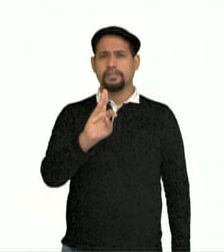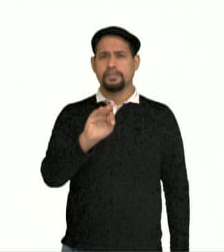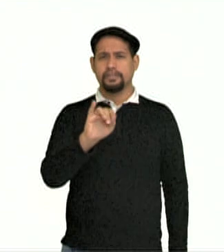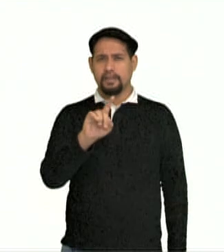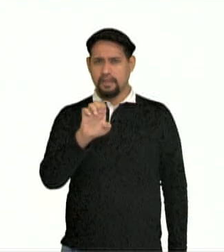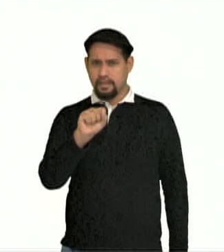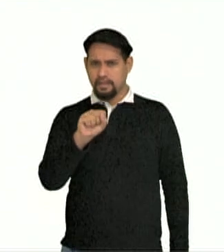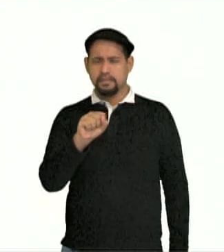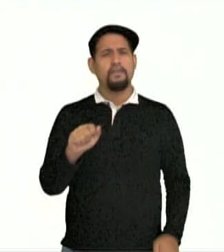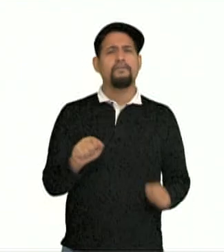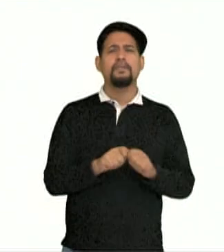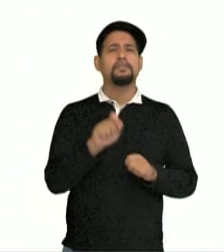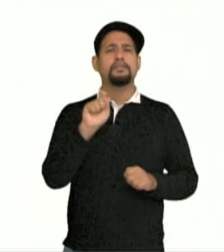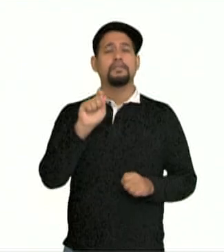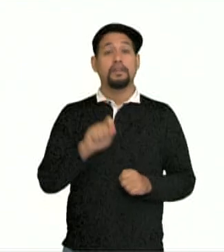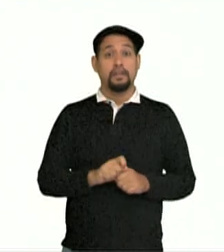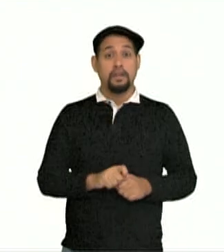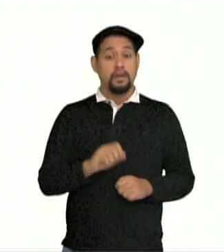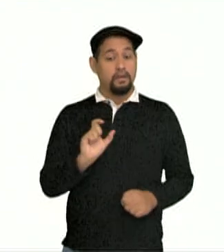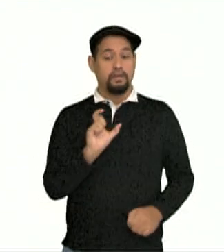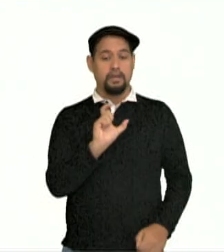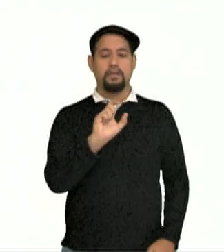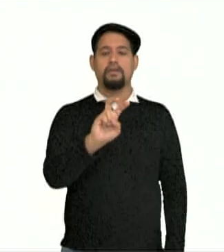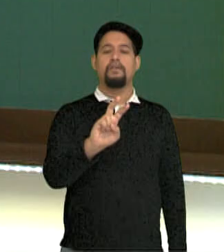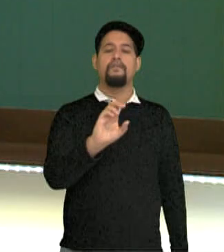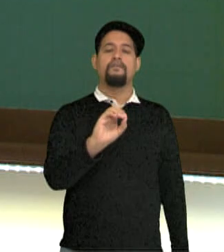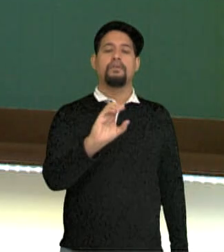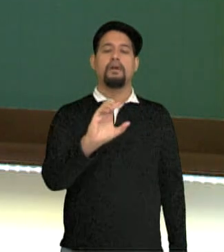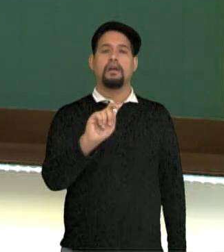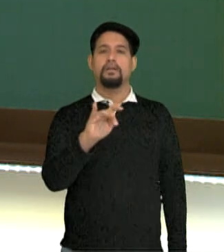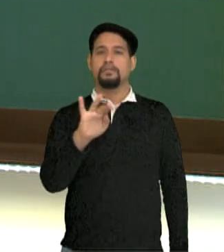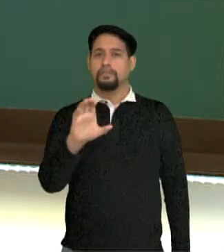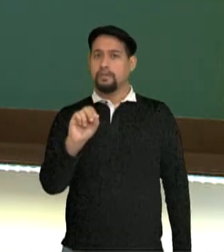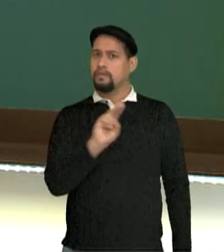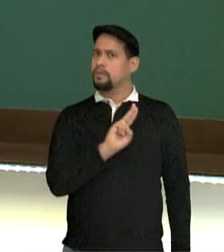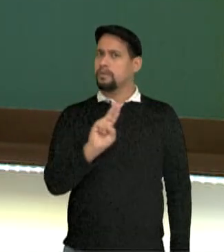Eu introduzo o quê? Um vocativo, estou falando o nome da pessoa.